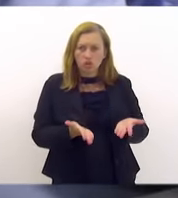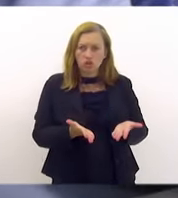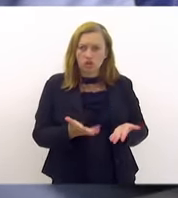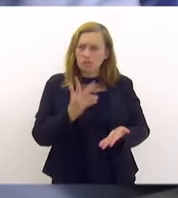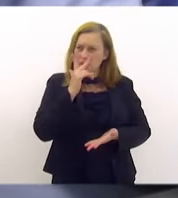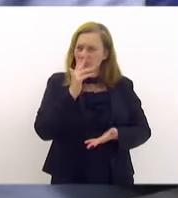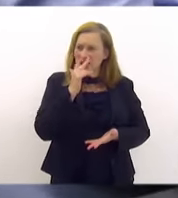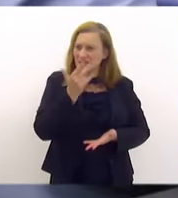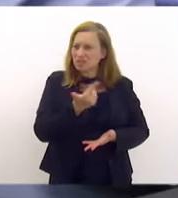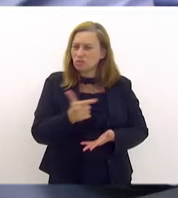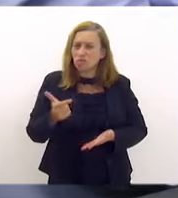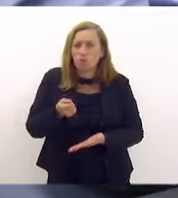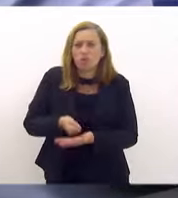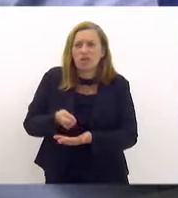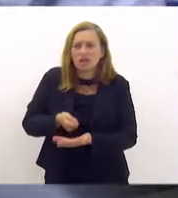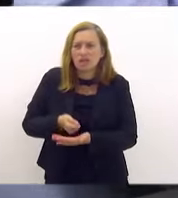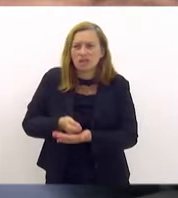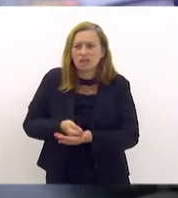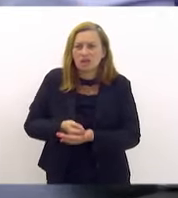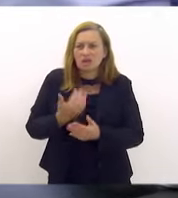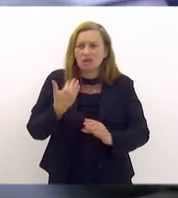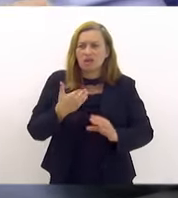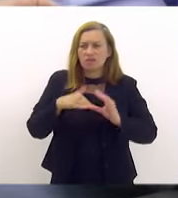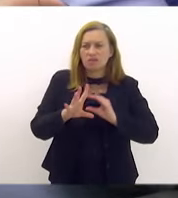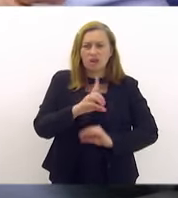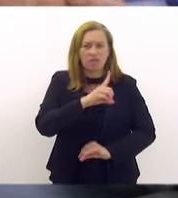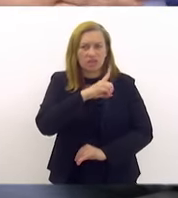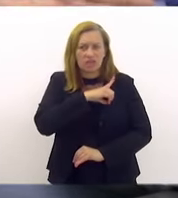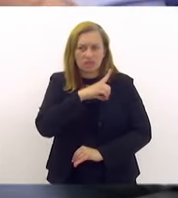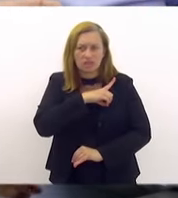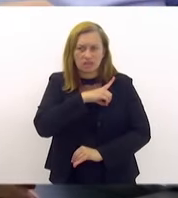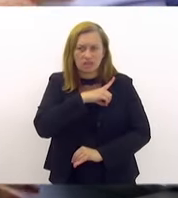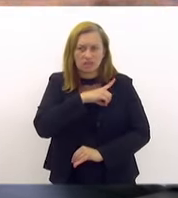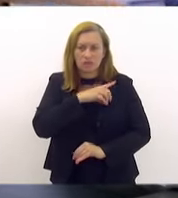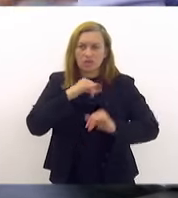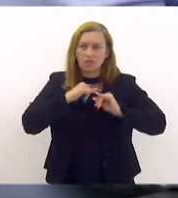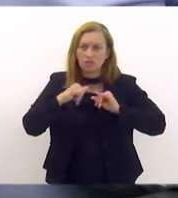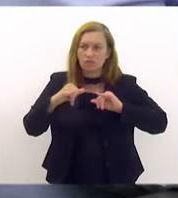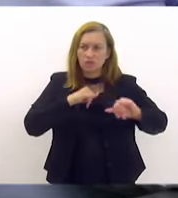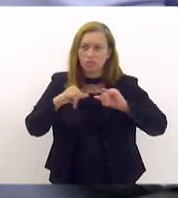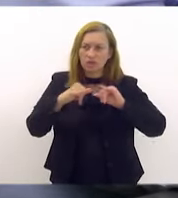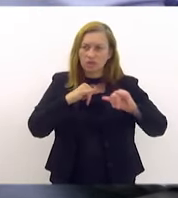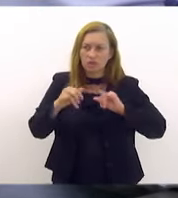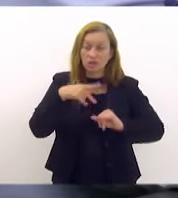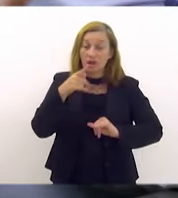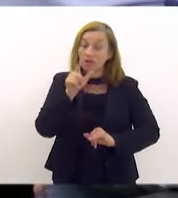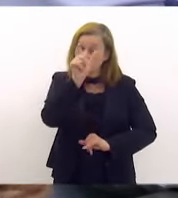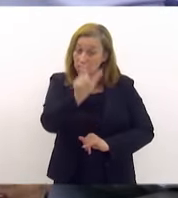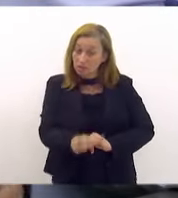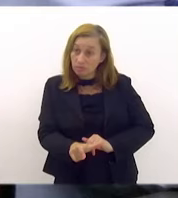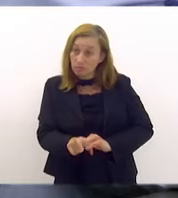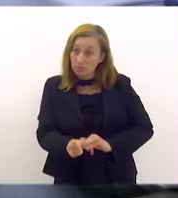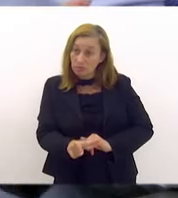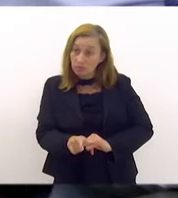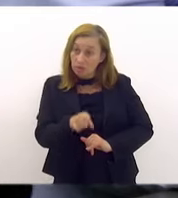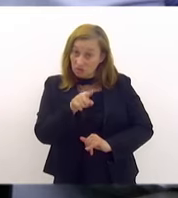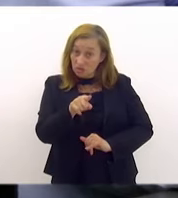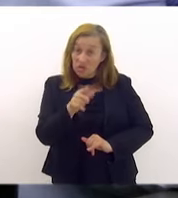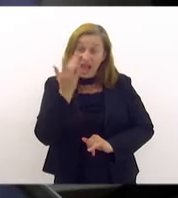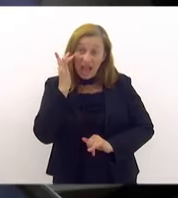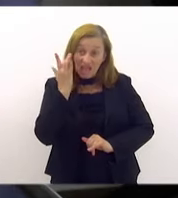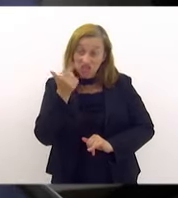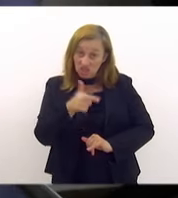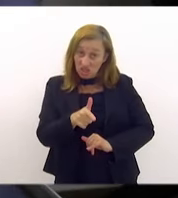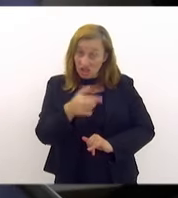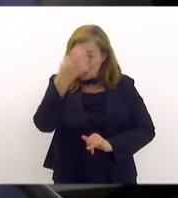parece que não existe uma obrigação de enviar pra delegacia um comunicado dizendo olha esta pessoa que vocês